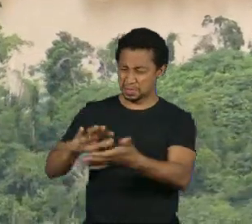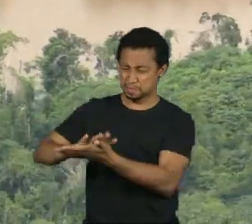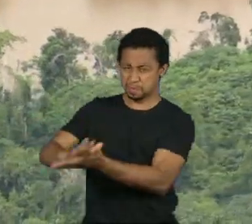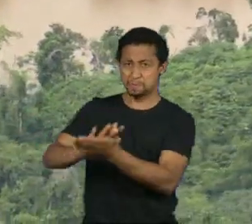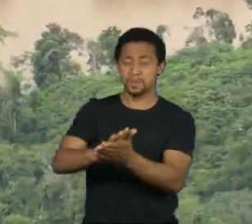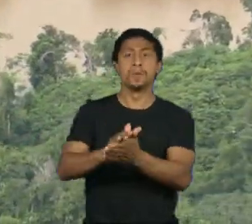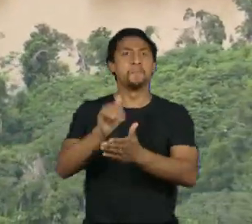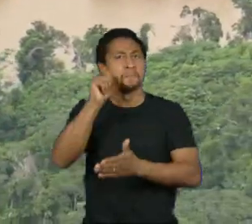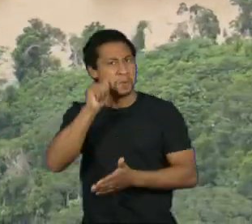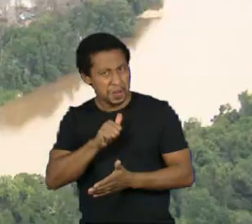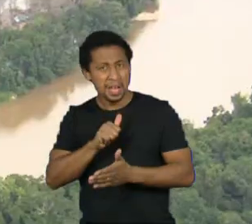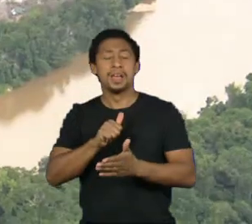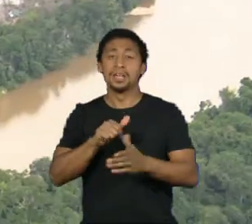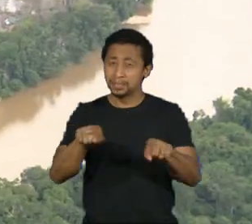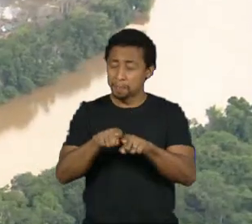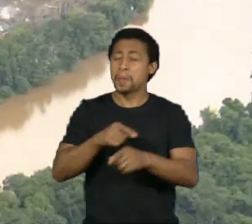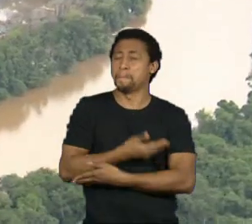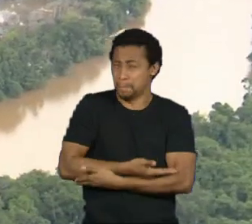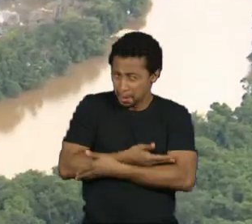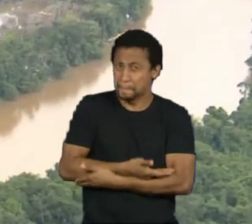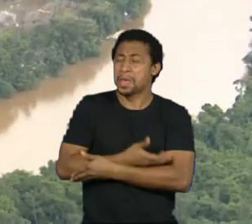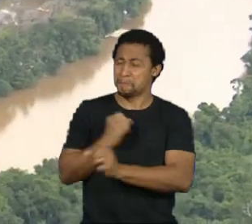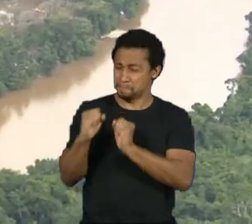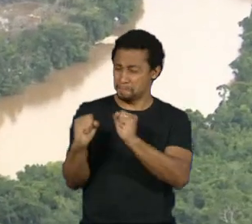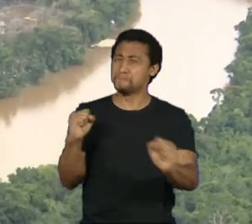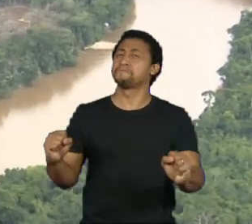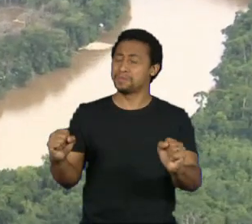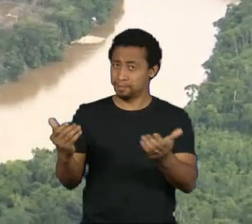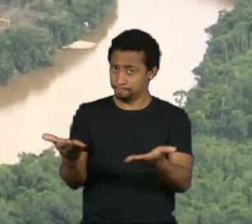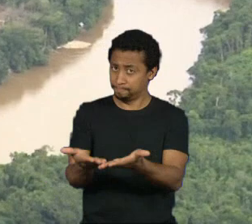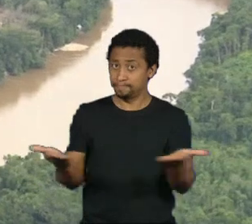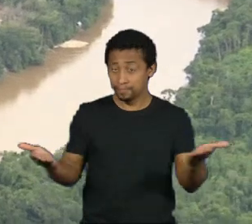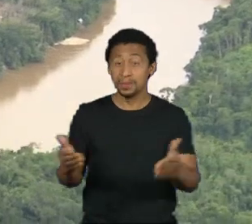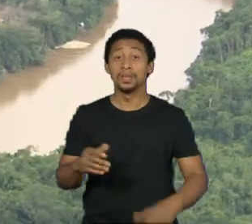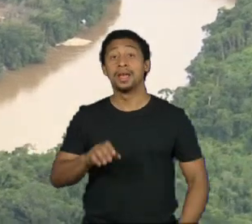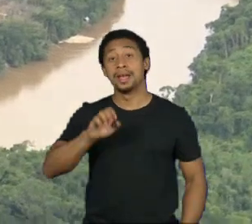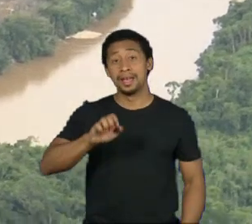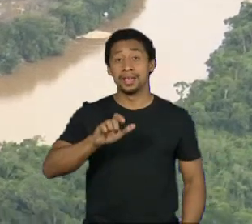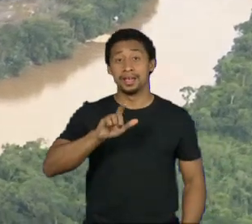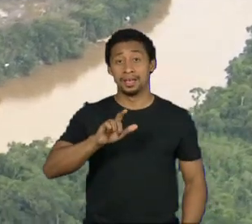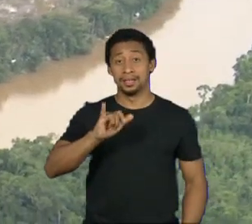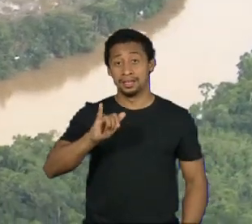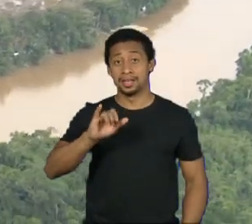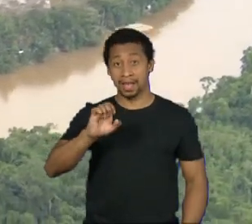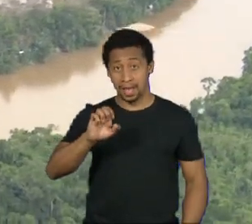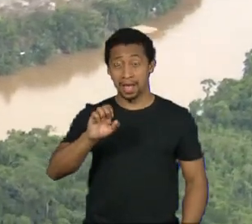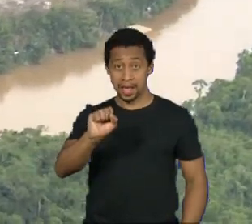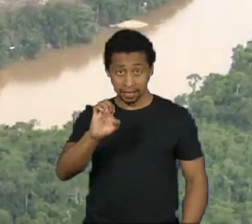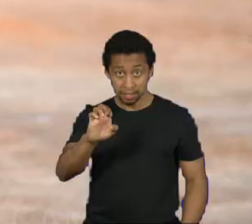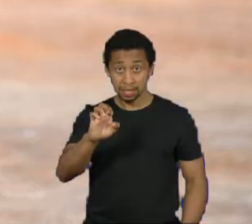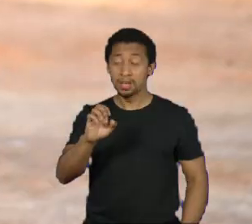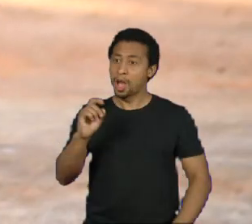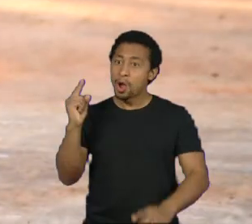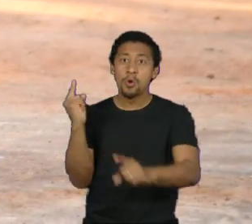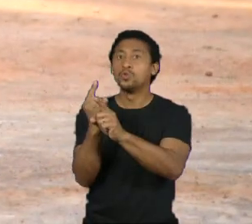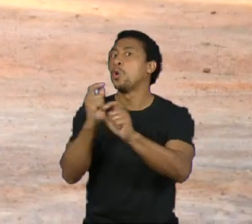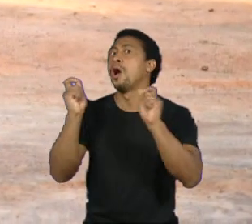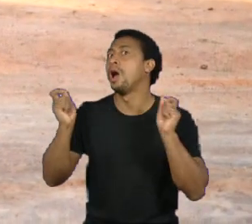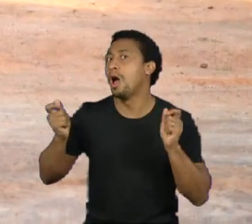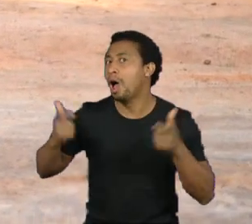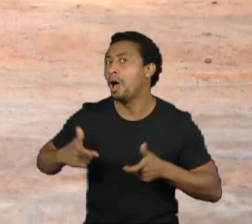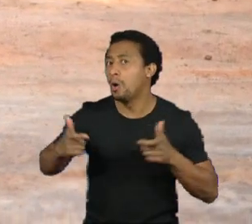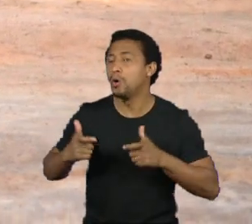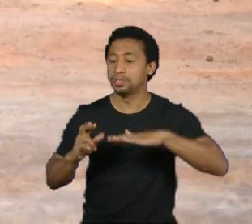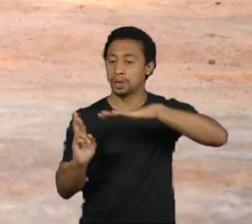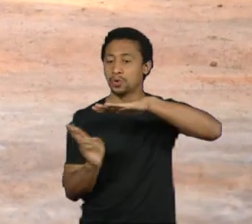incluindo mulheres e até um bebê. Eliésio Monteiro Nege estaria na rodoviária de Boa Vista. Em